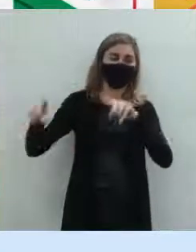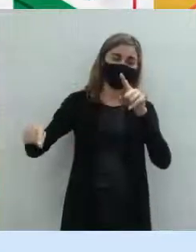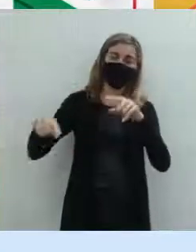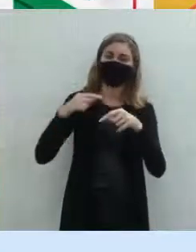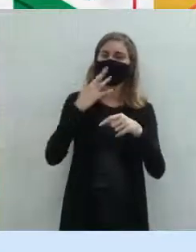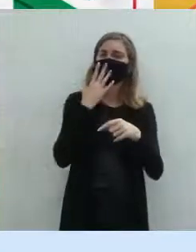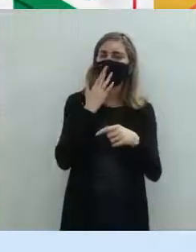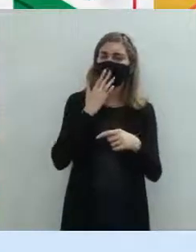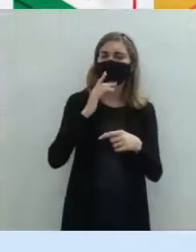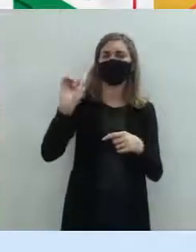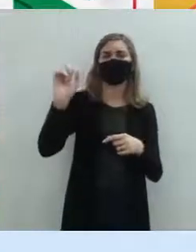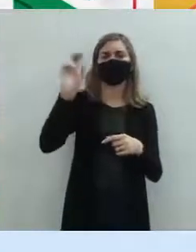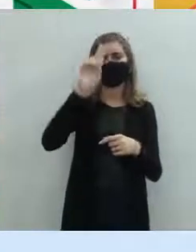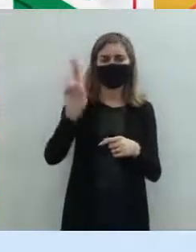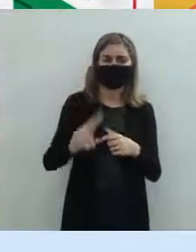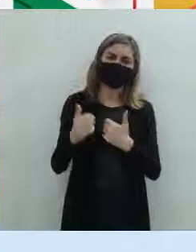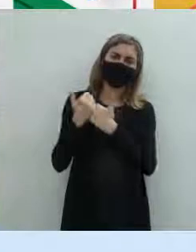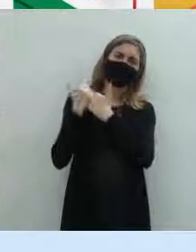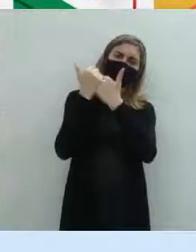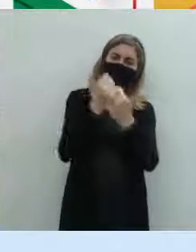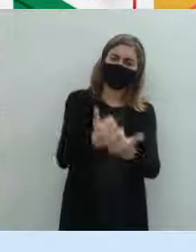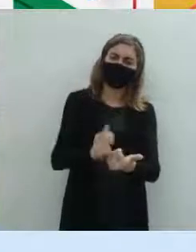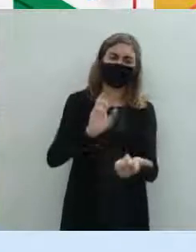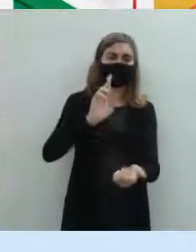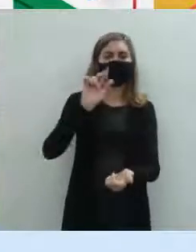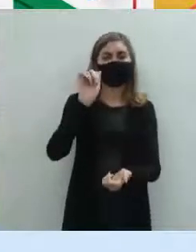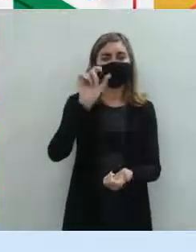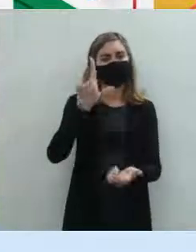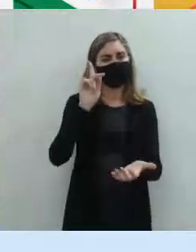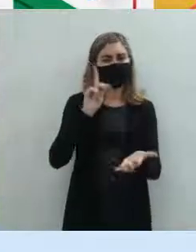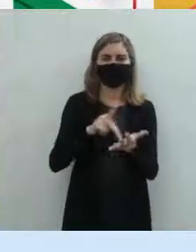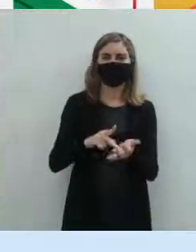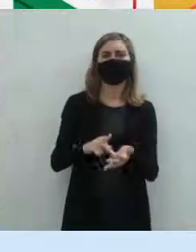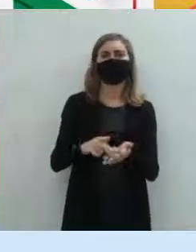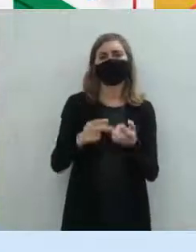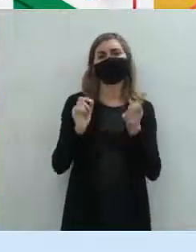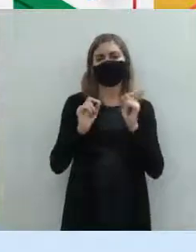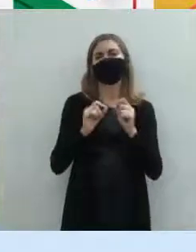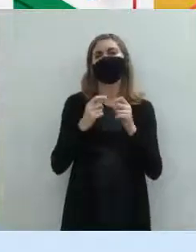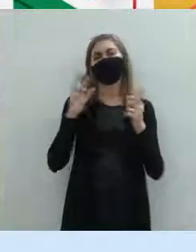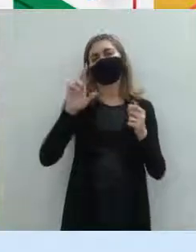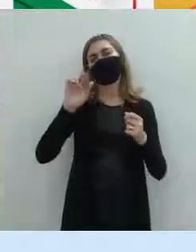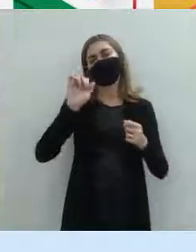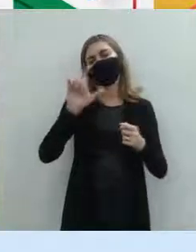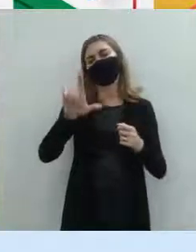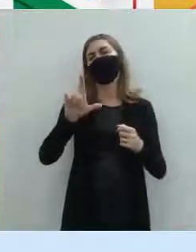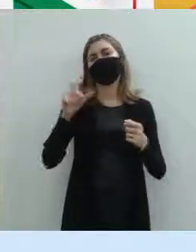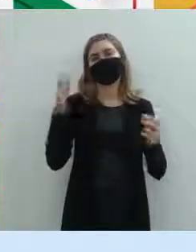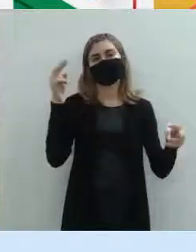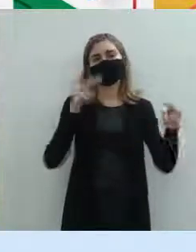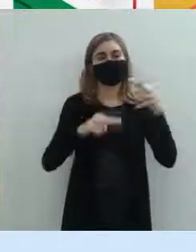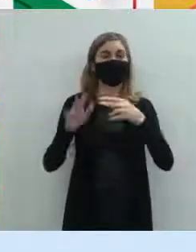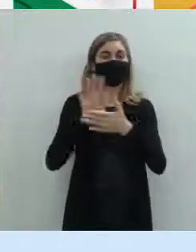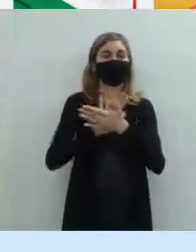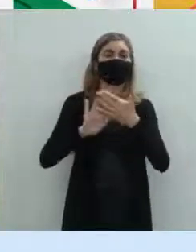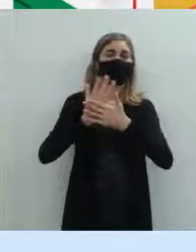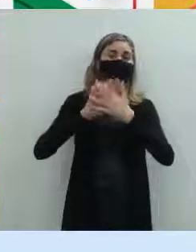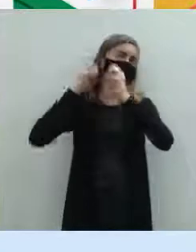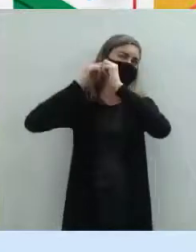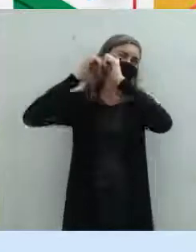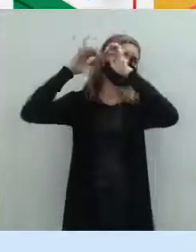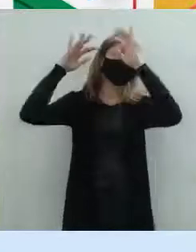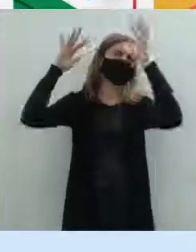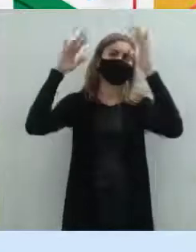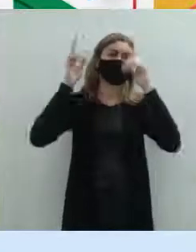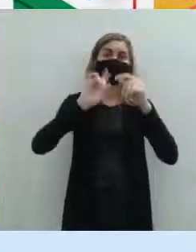e a representação da realidade. Então, eles sempre representavam aquilo que era real, nada imaginário. Tá?